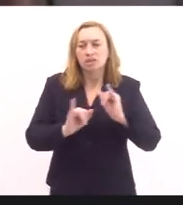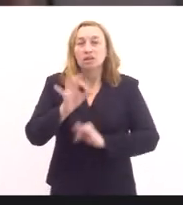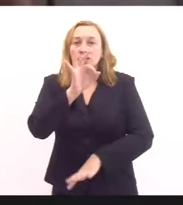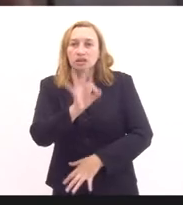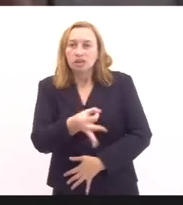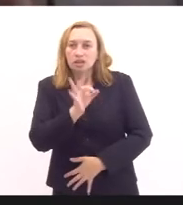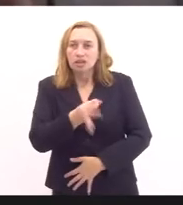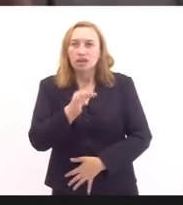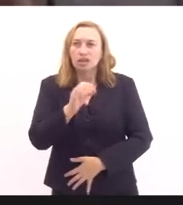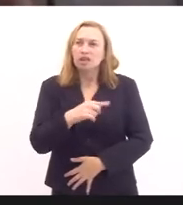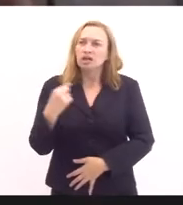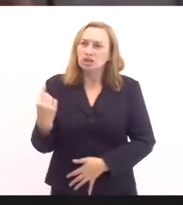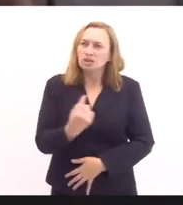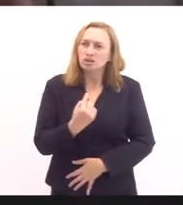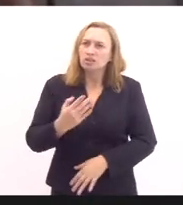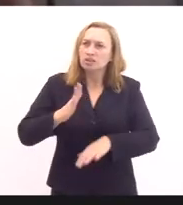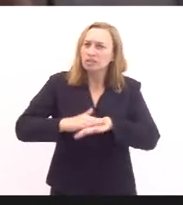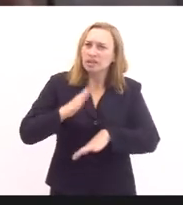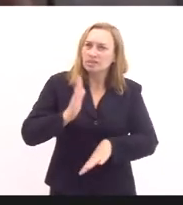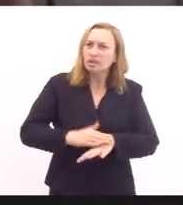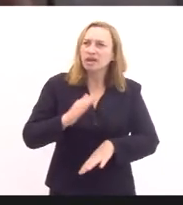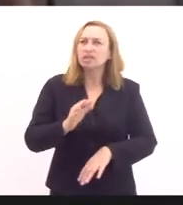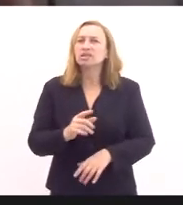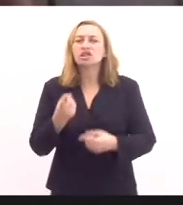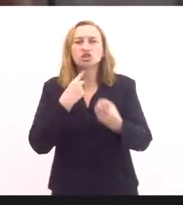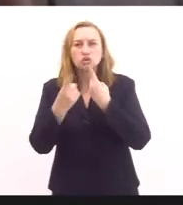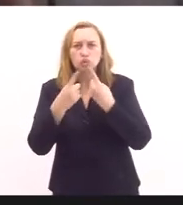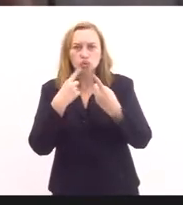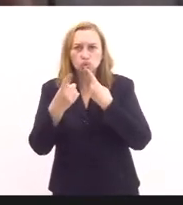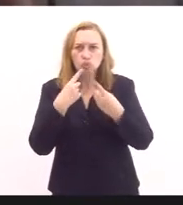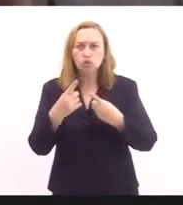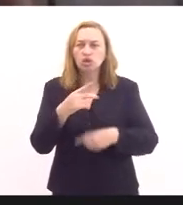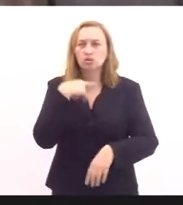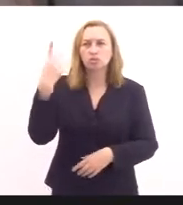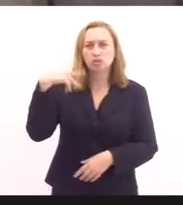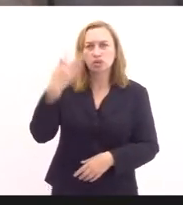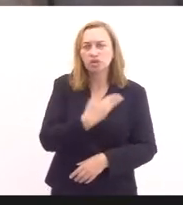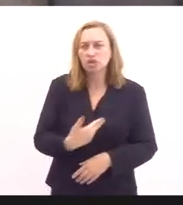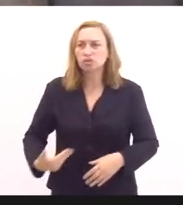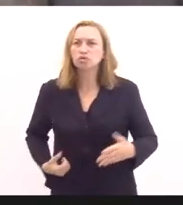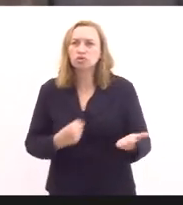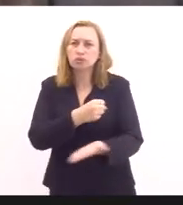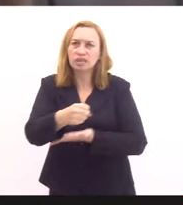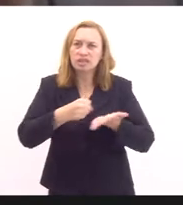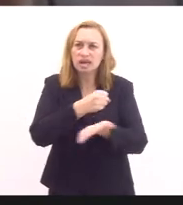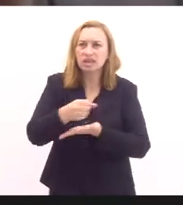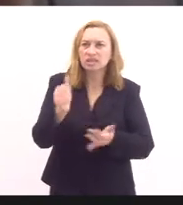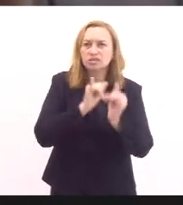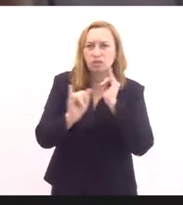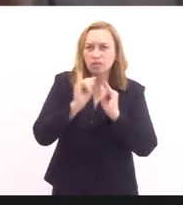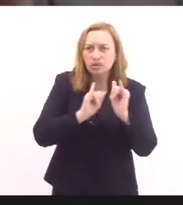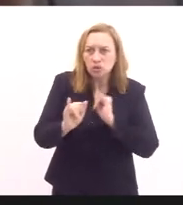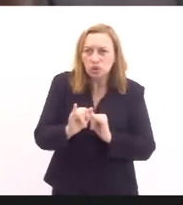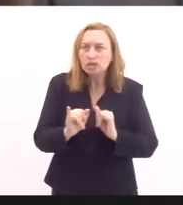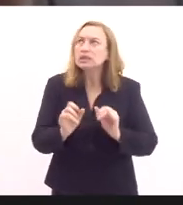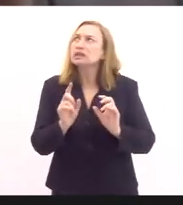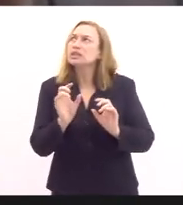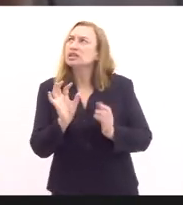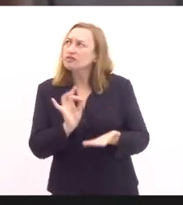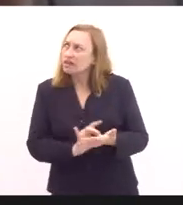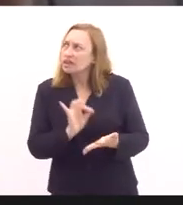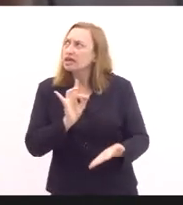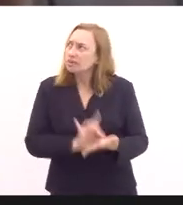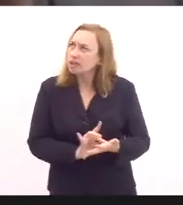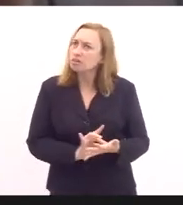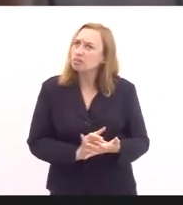exatamente para que a gente cada vez mais desculpa políticas públicas baseadas em dados né E que realmente